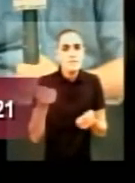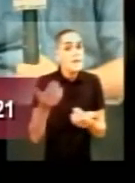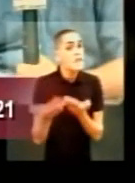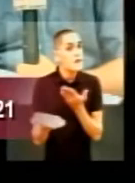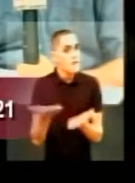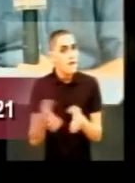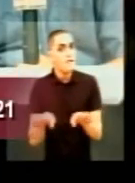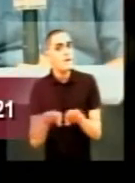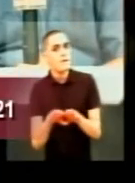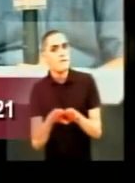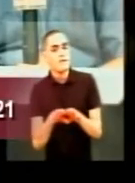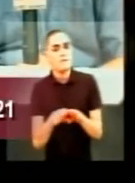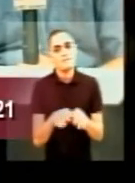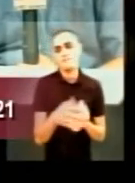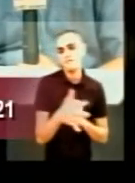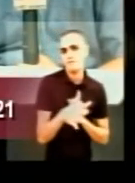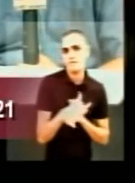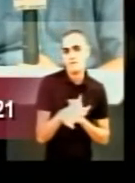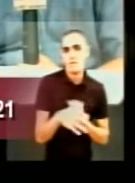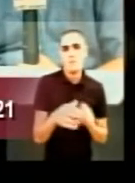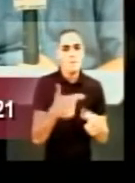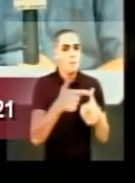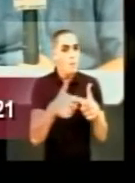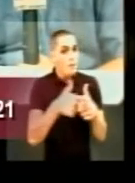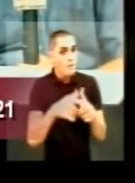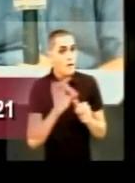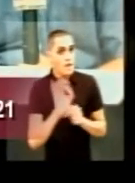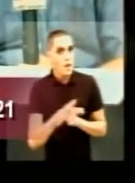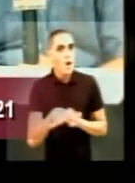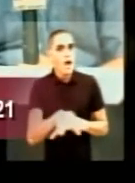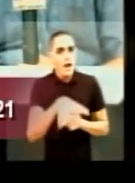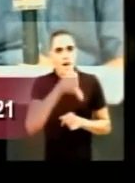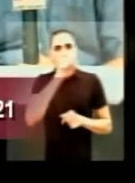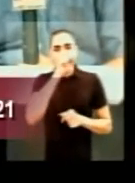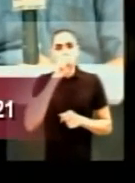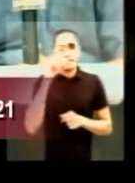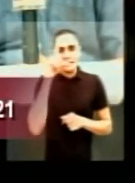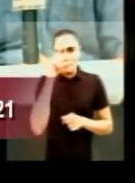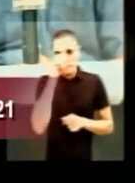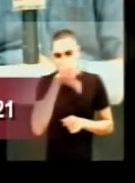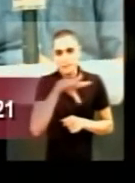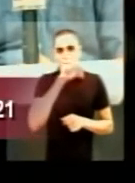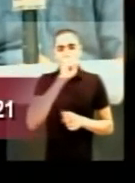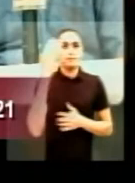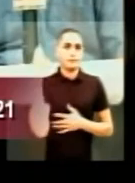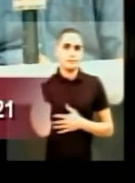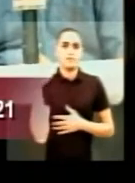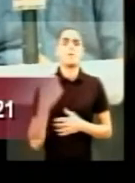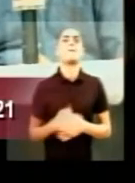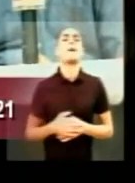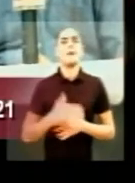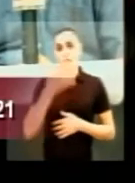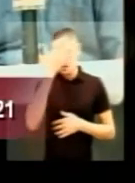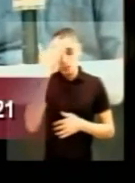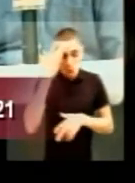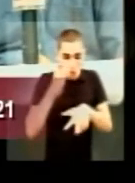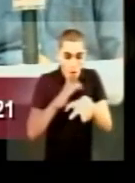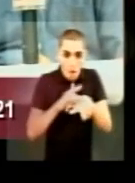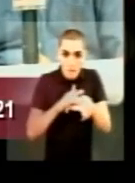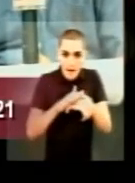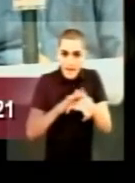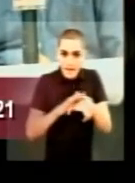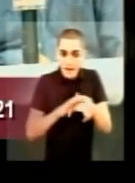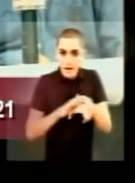moderada gravidade de síndrome respiratória. Esses pacientes, então, vão ser